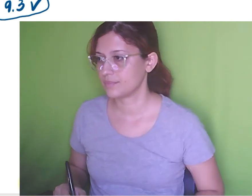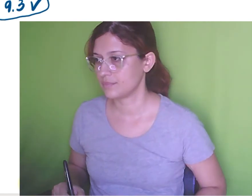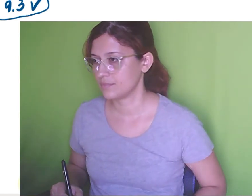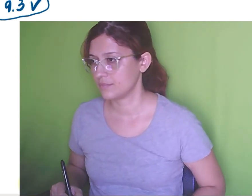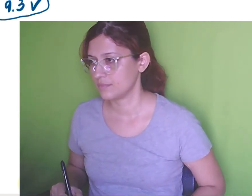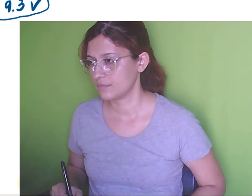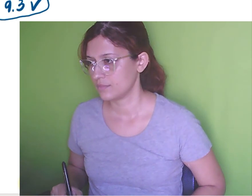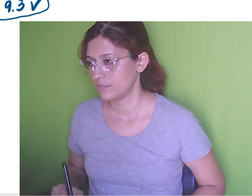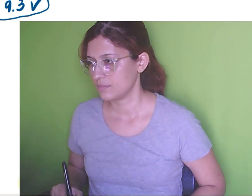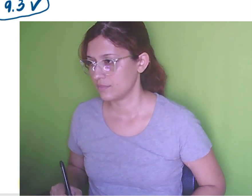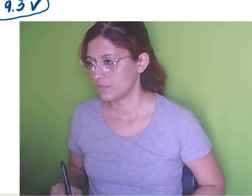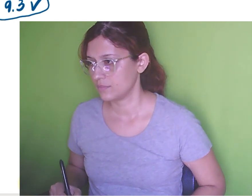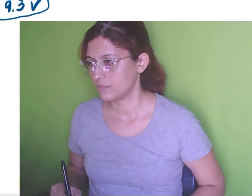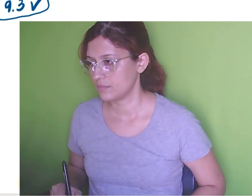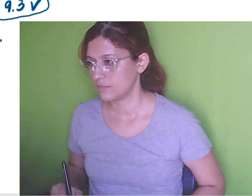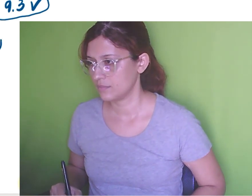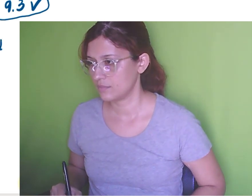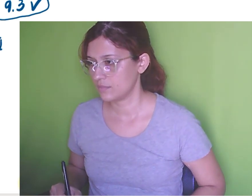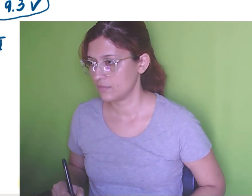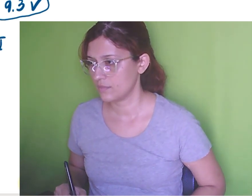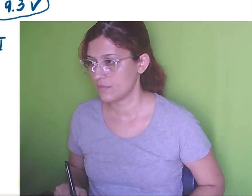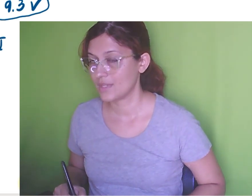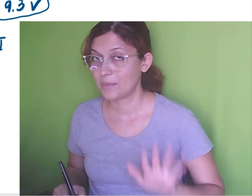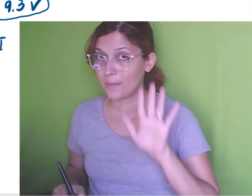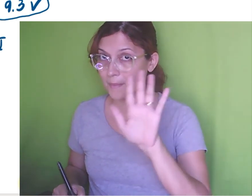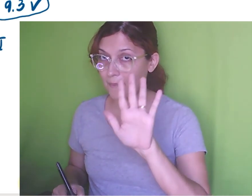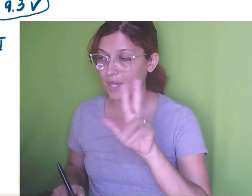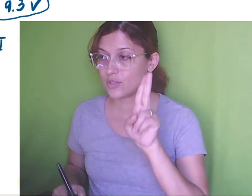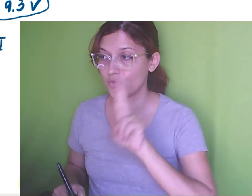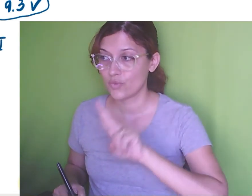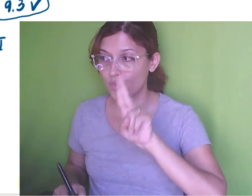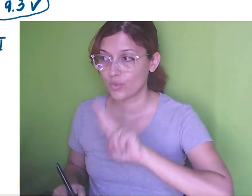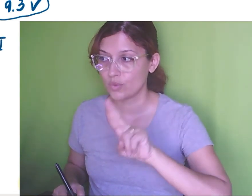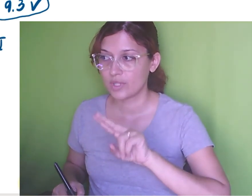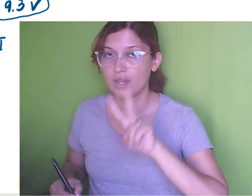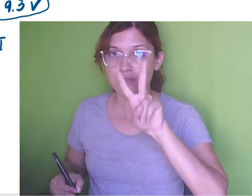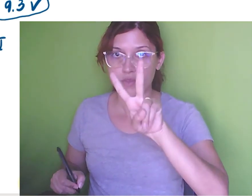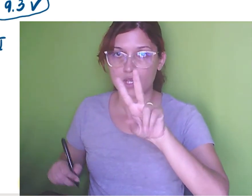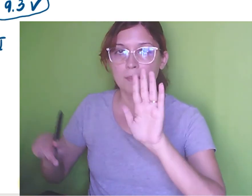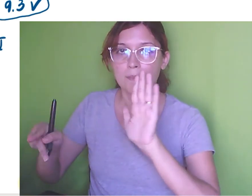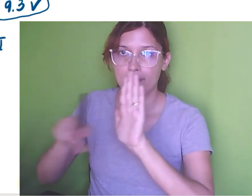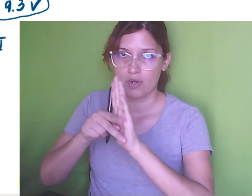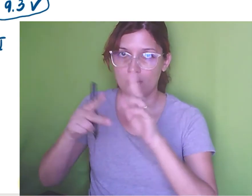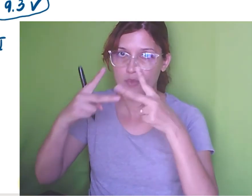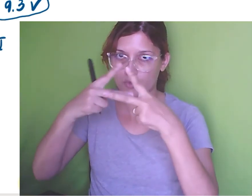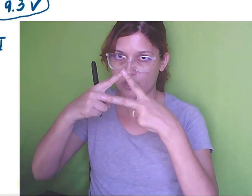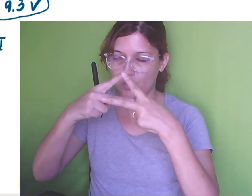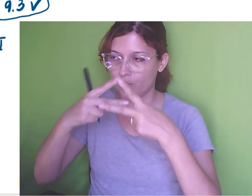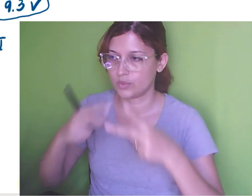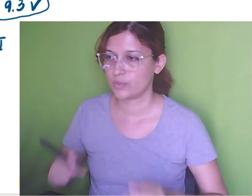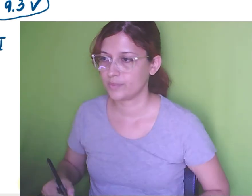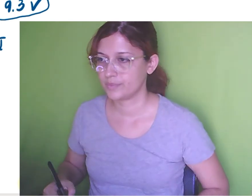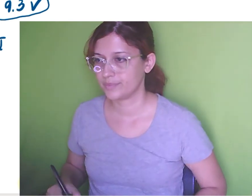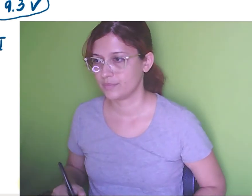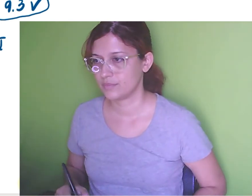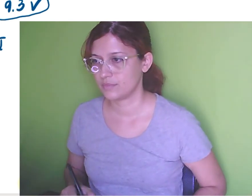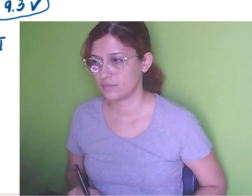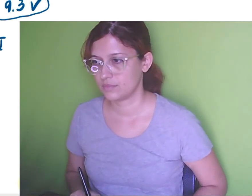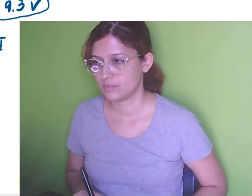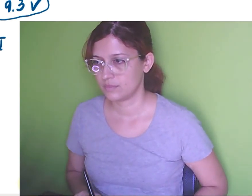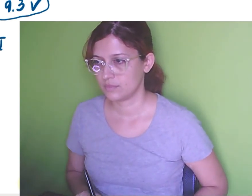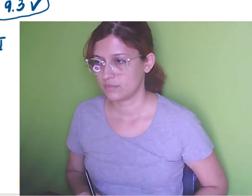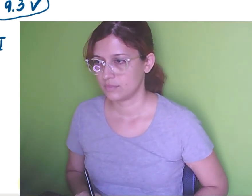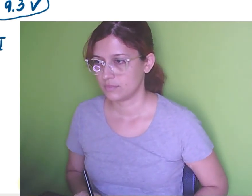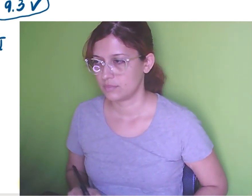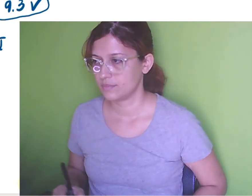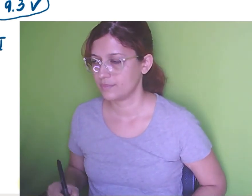Também a mesma fórmula, tensão vezes corrente, mas eu vou usar a tensão do diodo